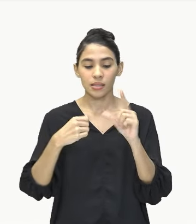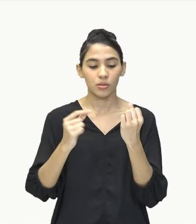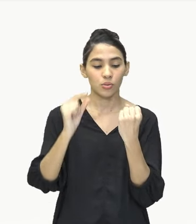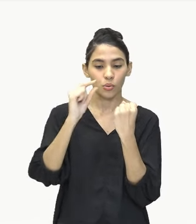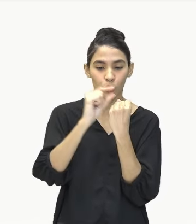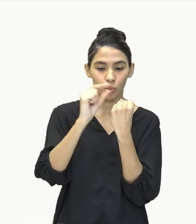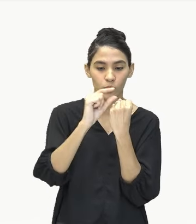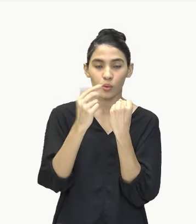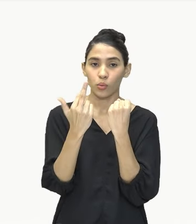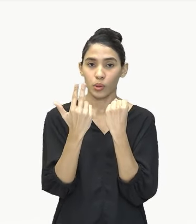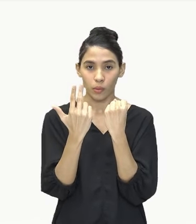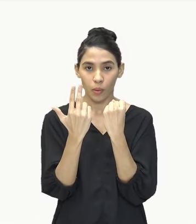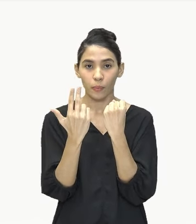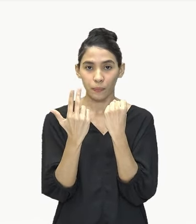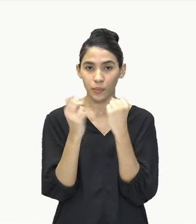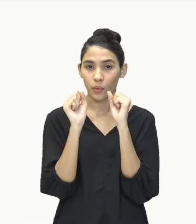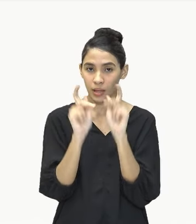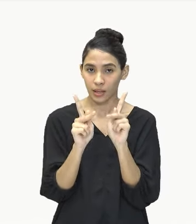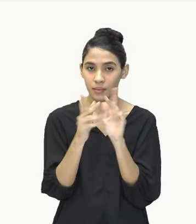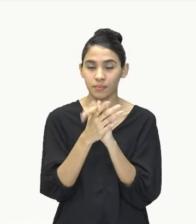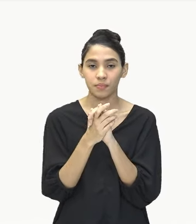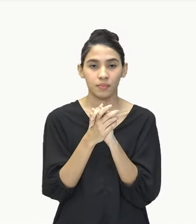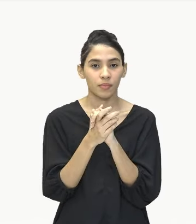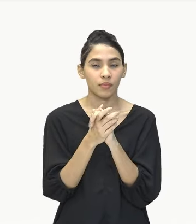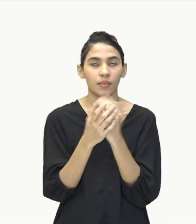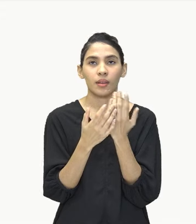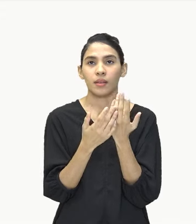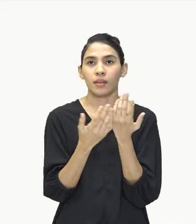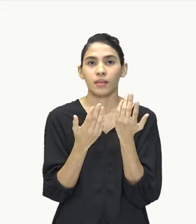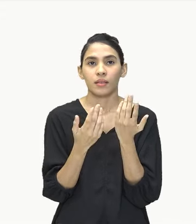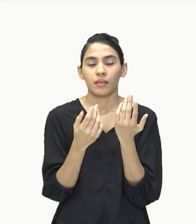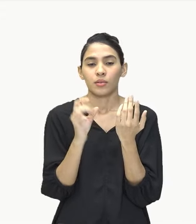mesmo expoente, tá? Não é porque